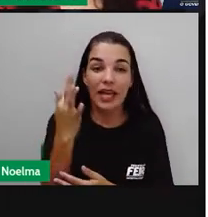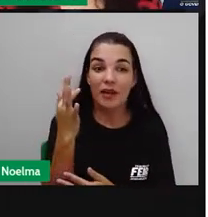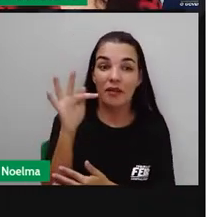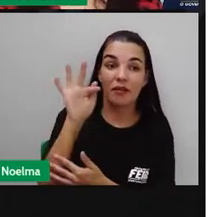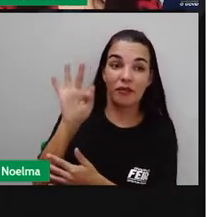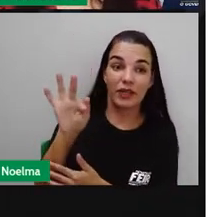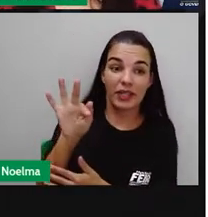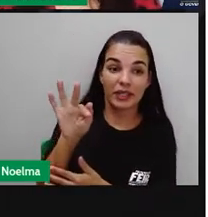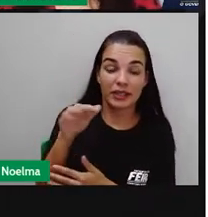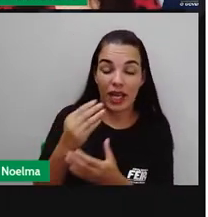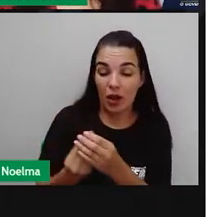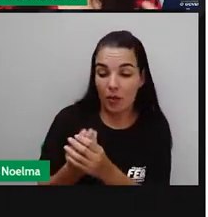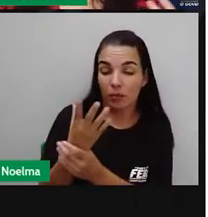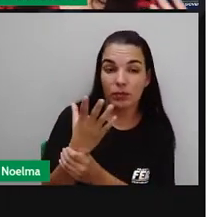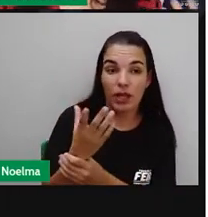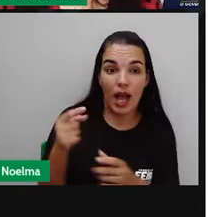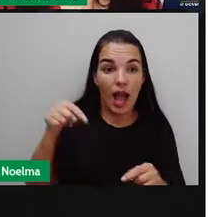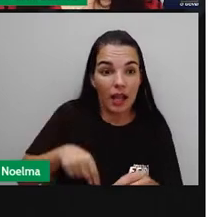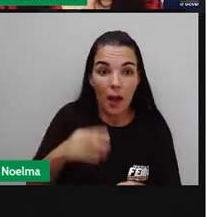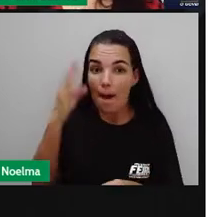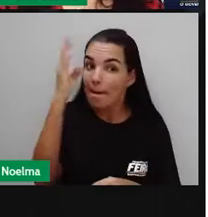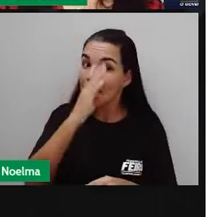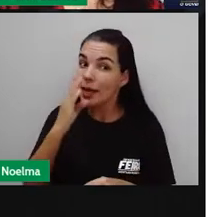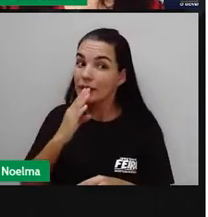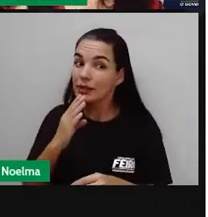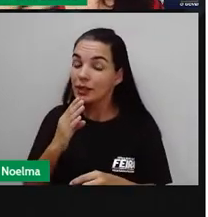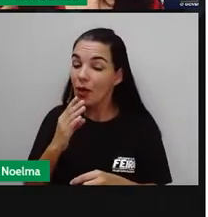ela foi ganhando alguns elementos,